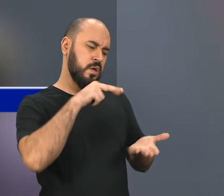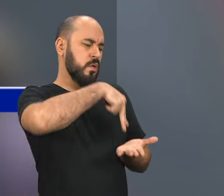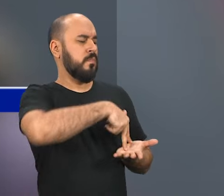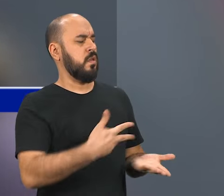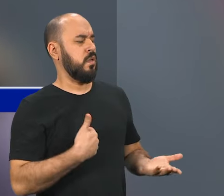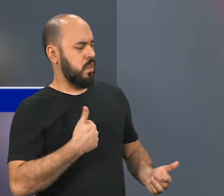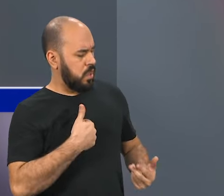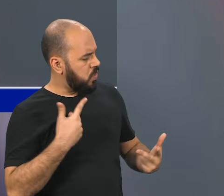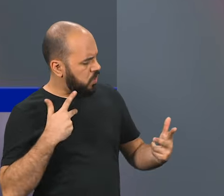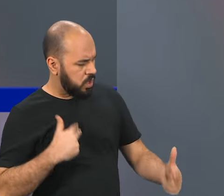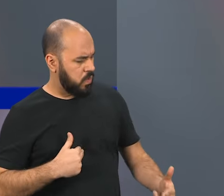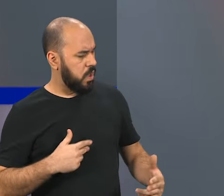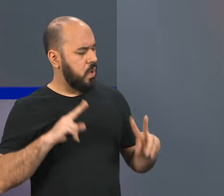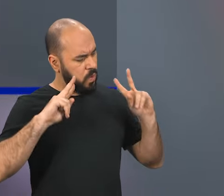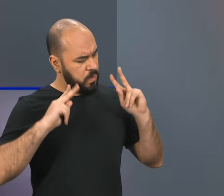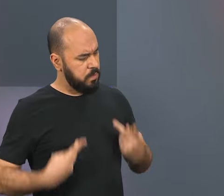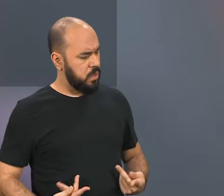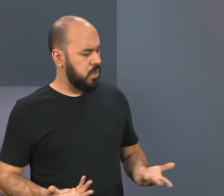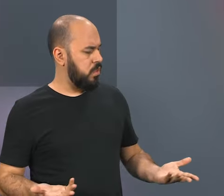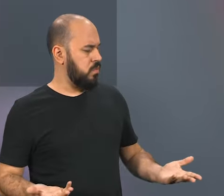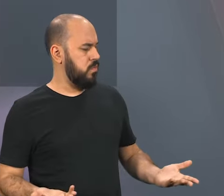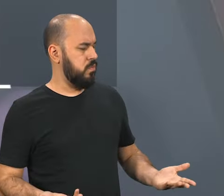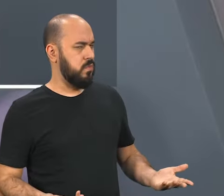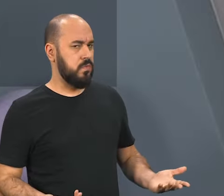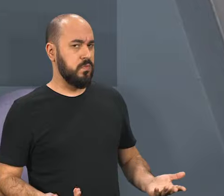ergue-te, que eu também sou homem.